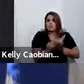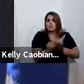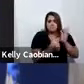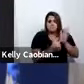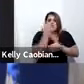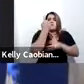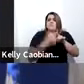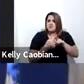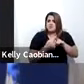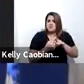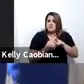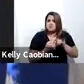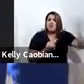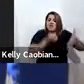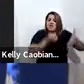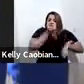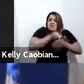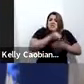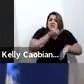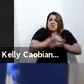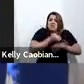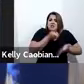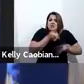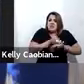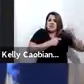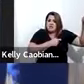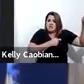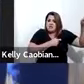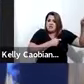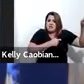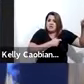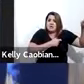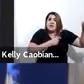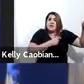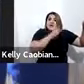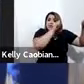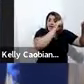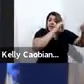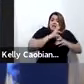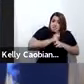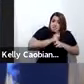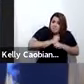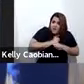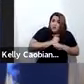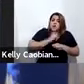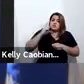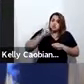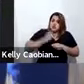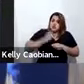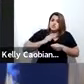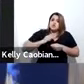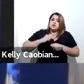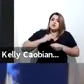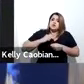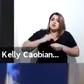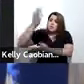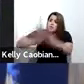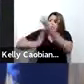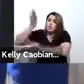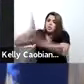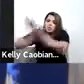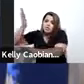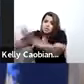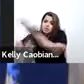e fruto de um ressentimento que ela tinha das negativas de aceitar a proposta dela como veio,